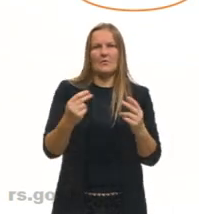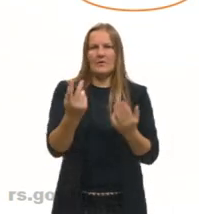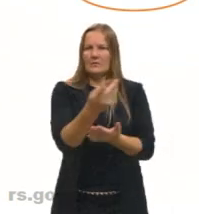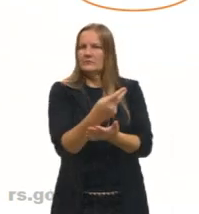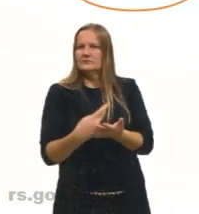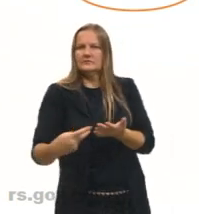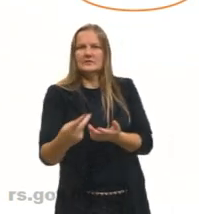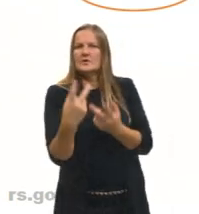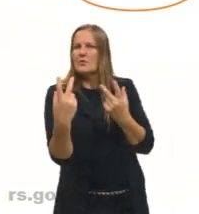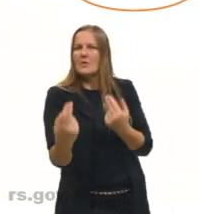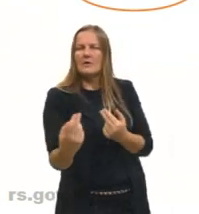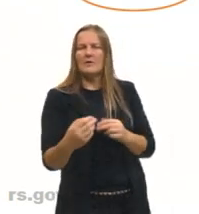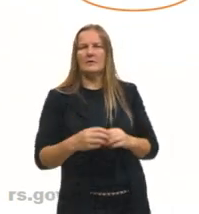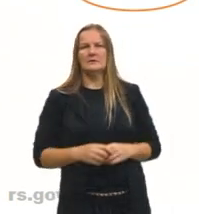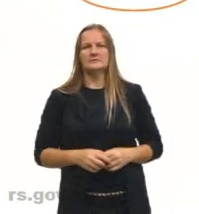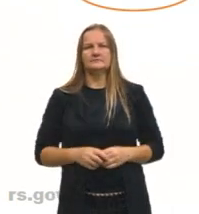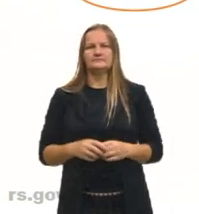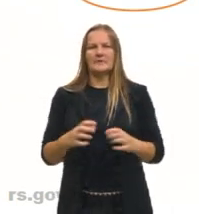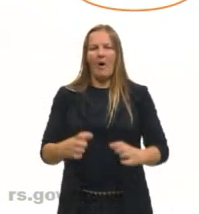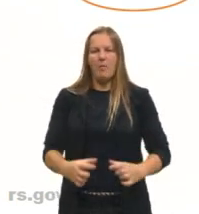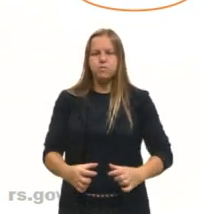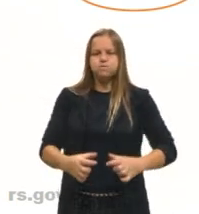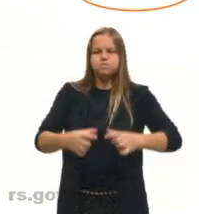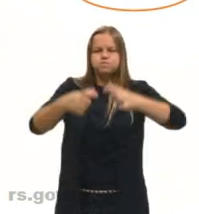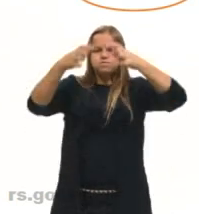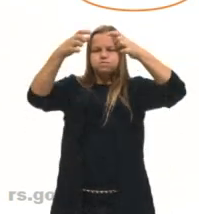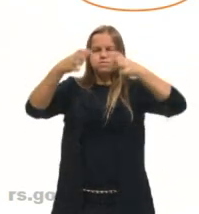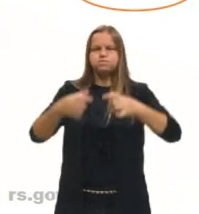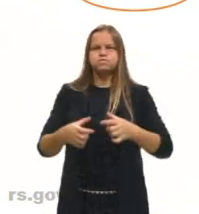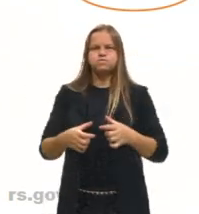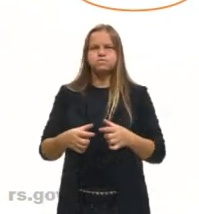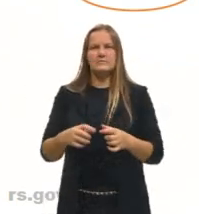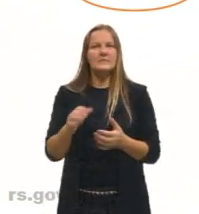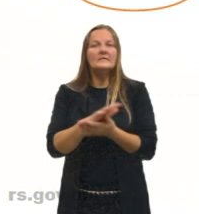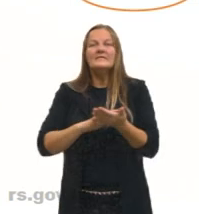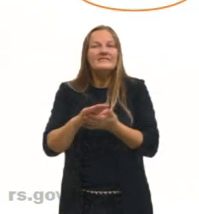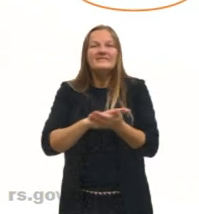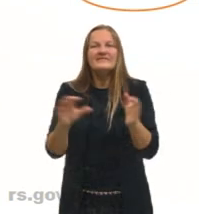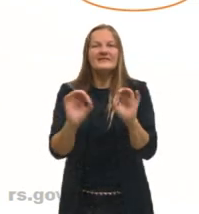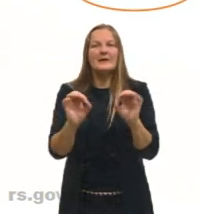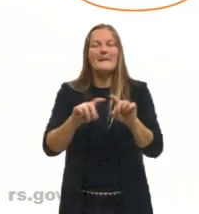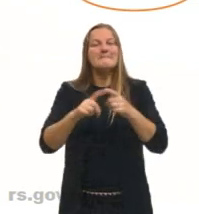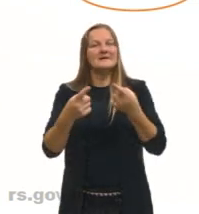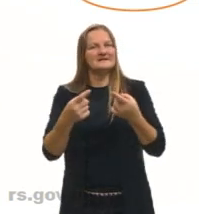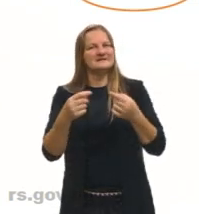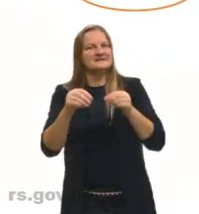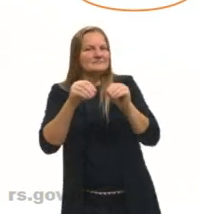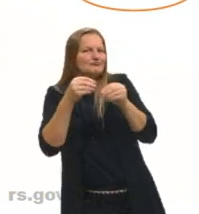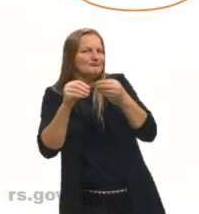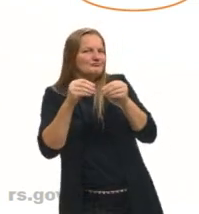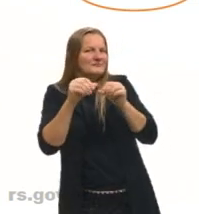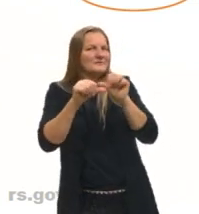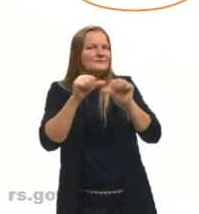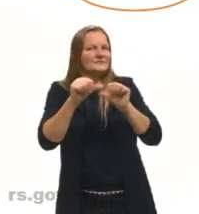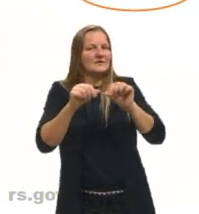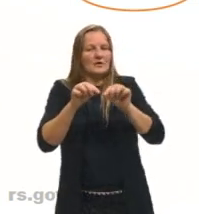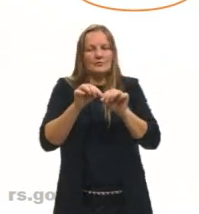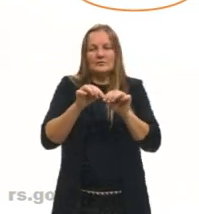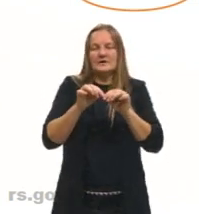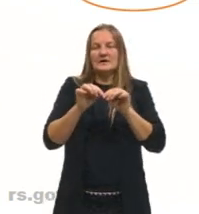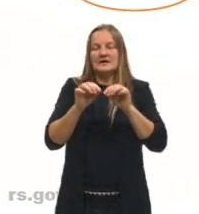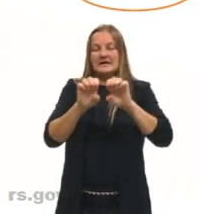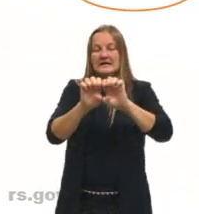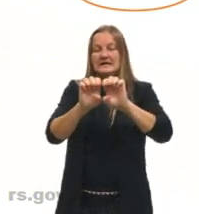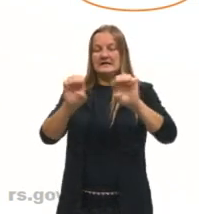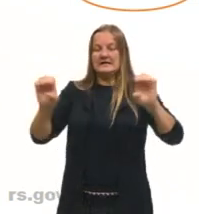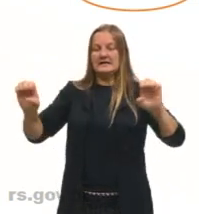desenhar dinhos conforme for conforme né não deforma eu mandei as fotos mas altera conforme os lançamentos da linha do Equador